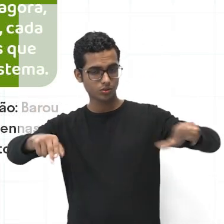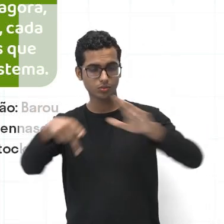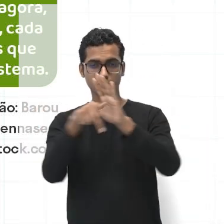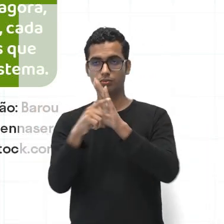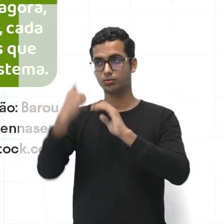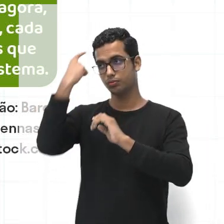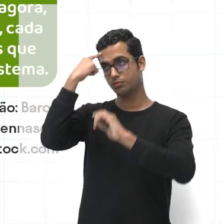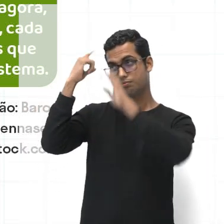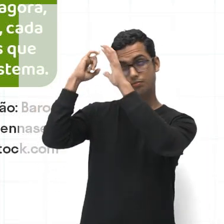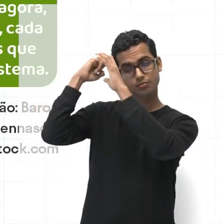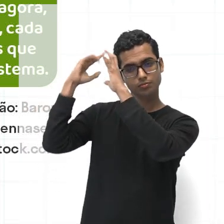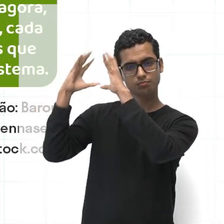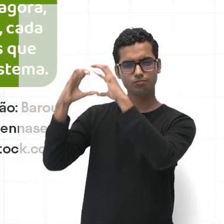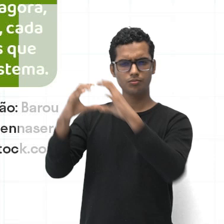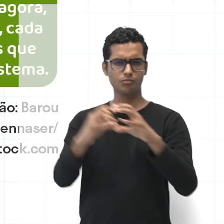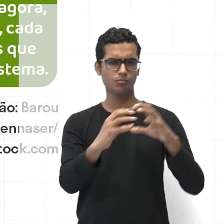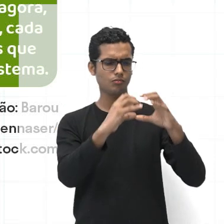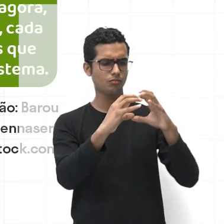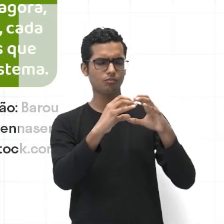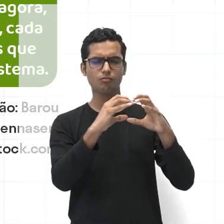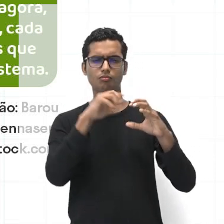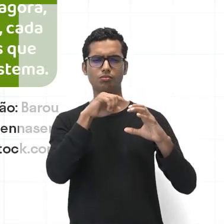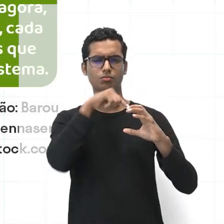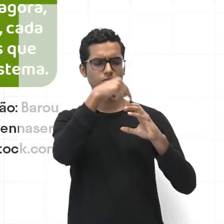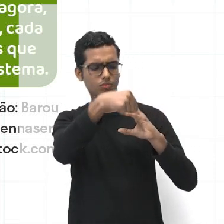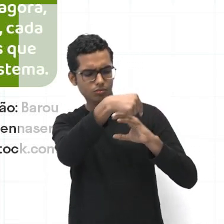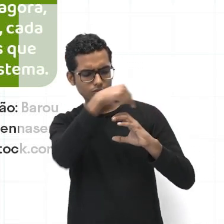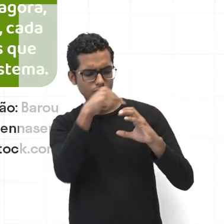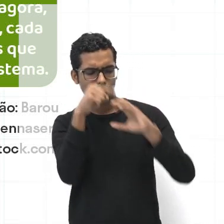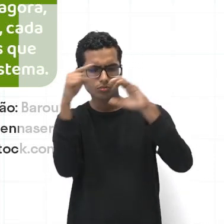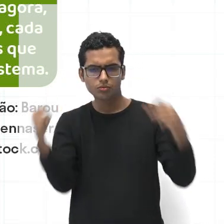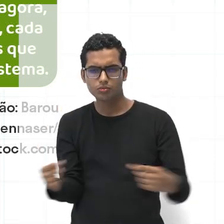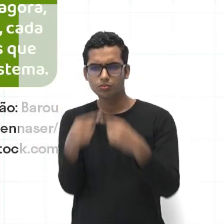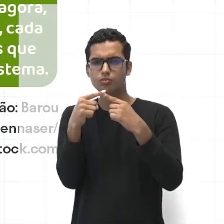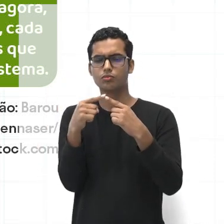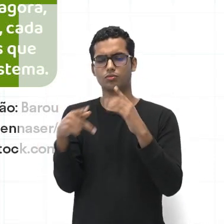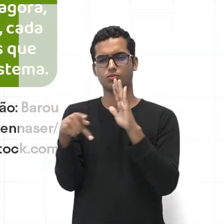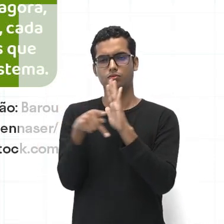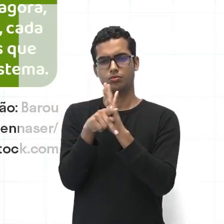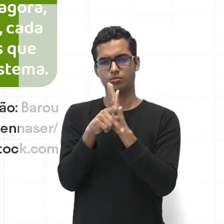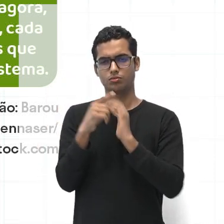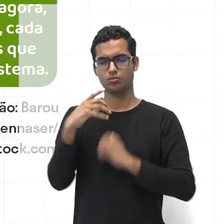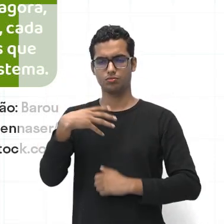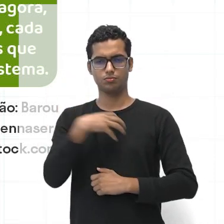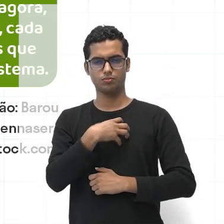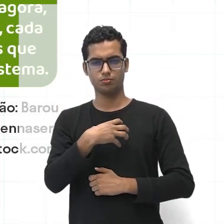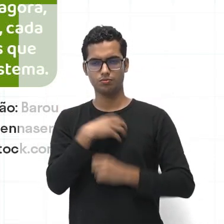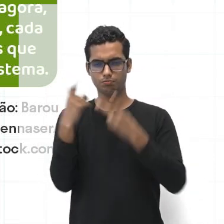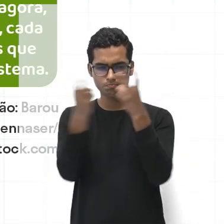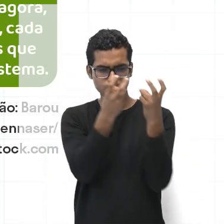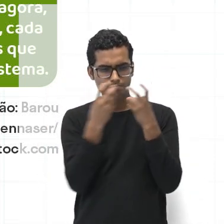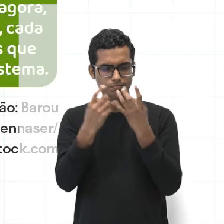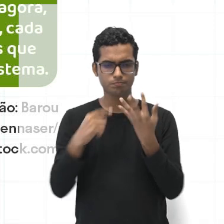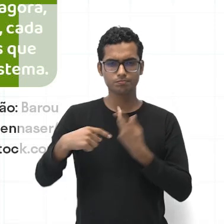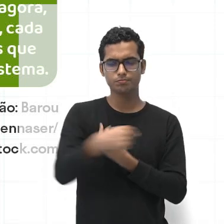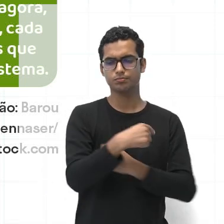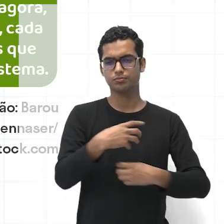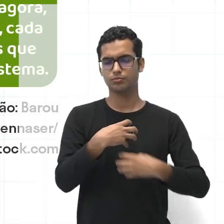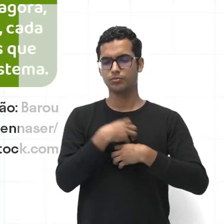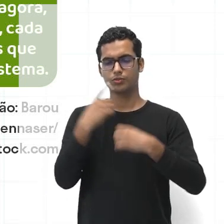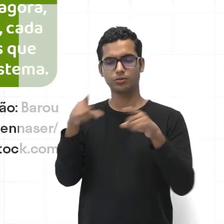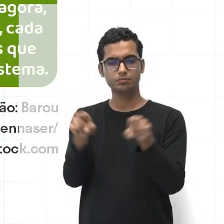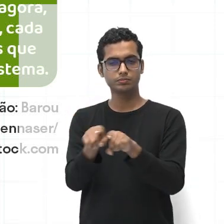áreas, certo? Associado aos nossos sentidos. E vamos conhecer